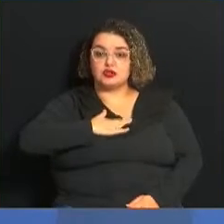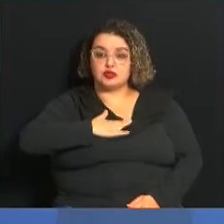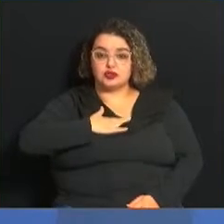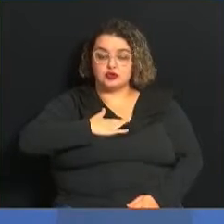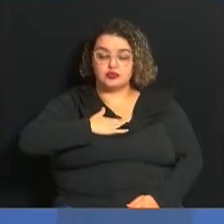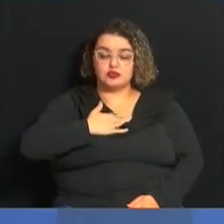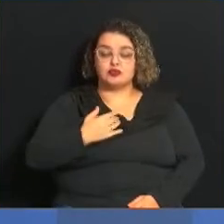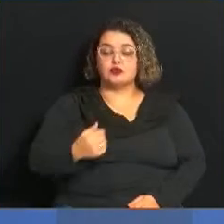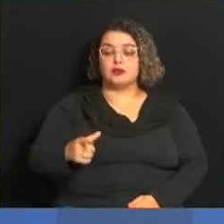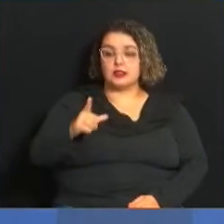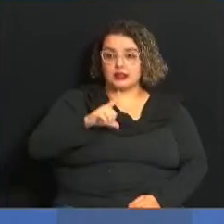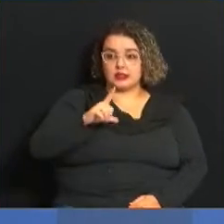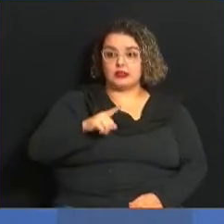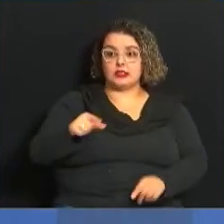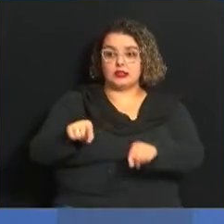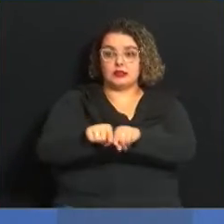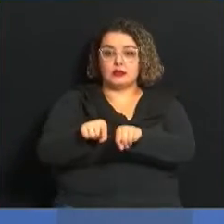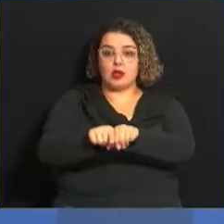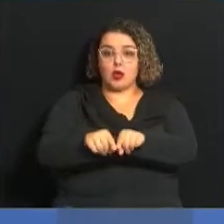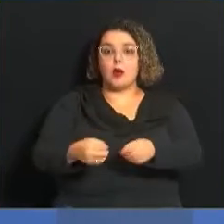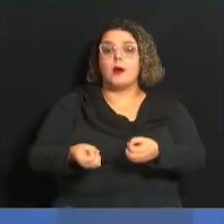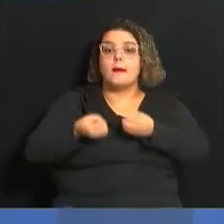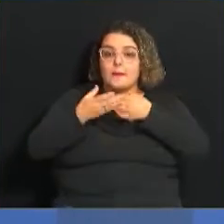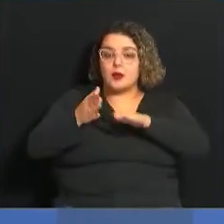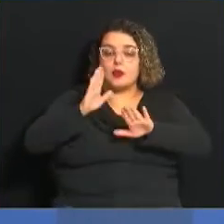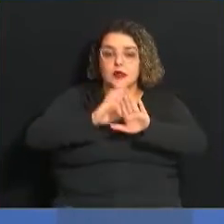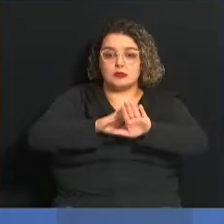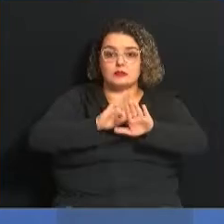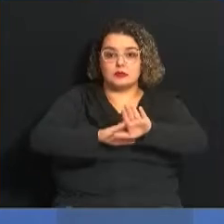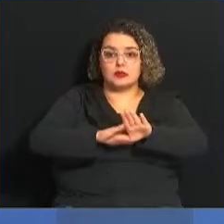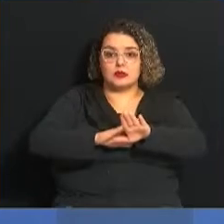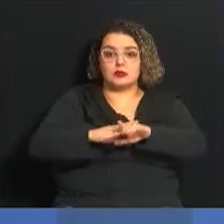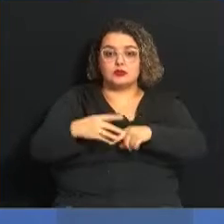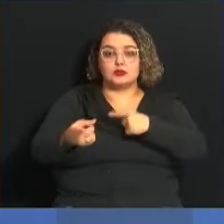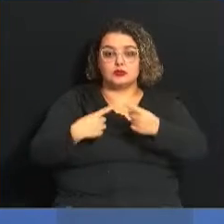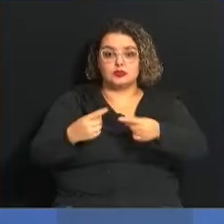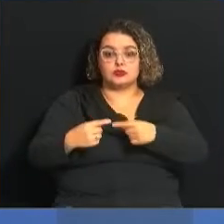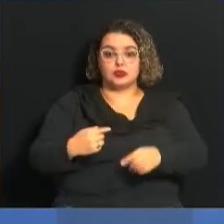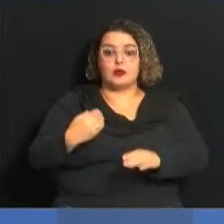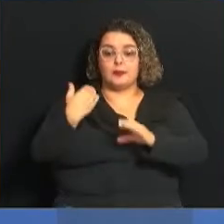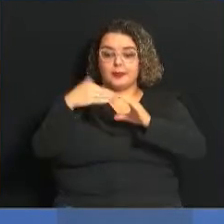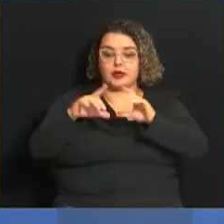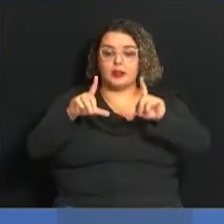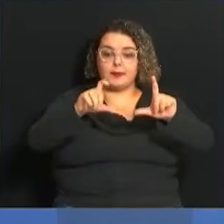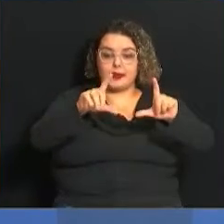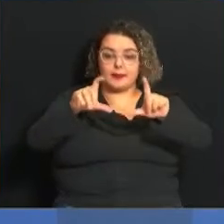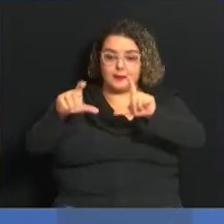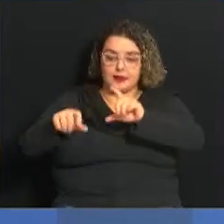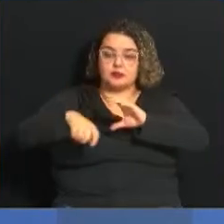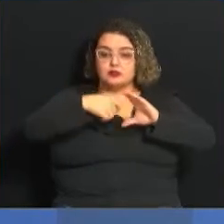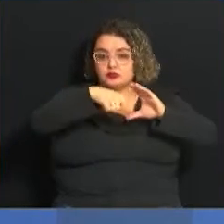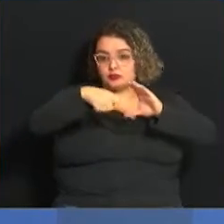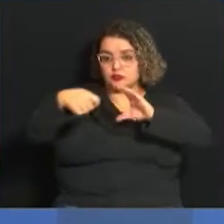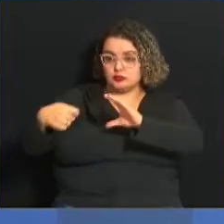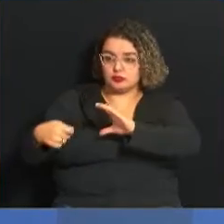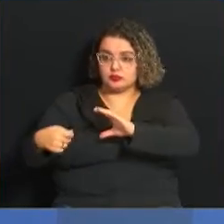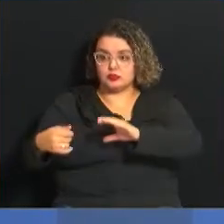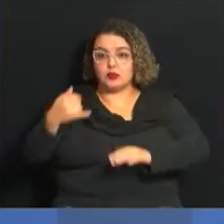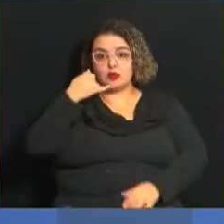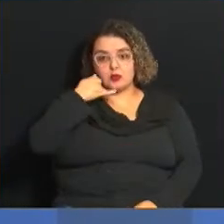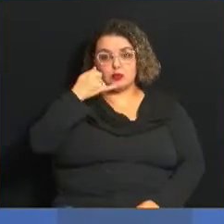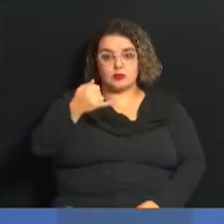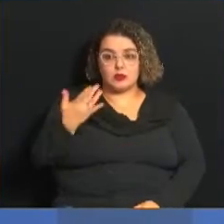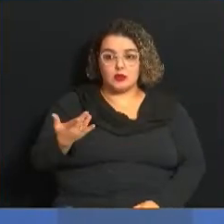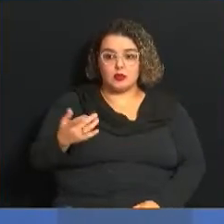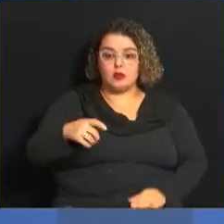promover, olha, boas práticas no trânsito, enviando fotos ou vídeos produzidos com celulares ou